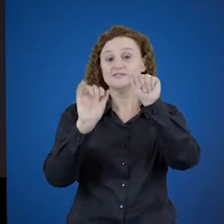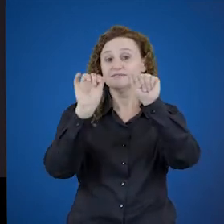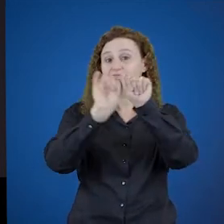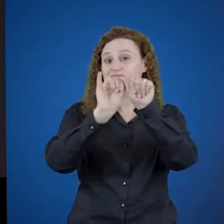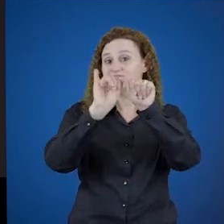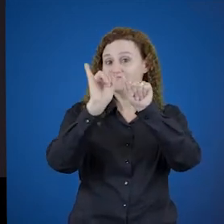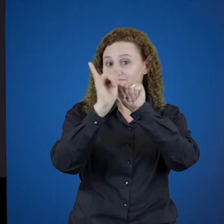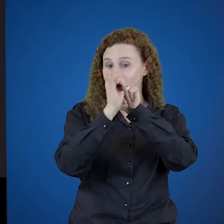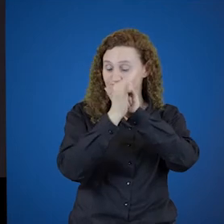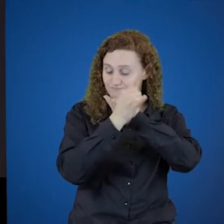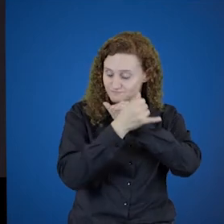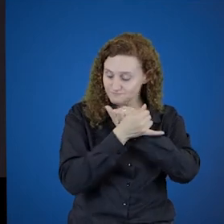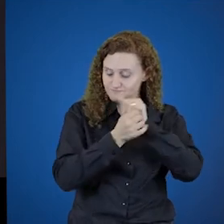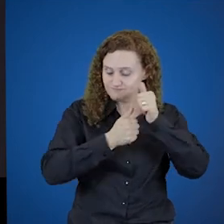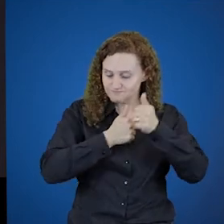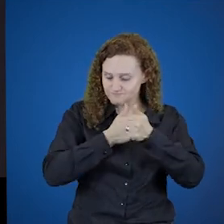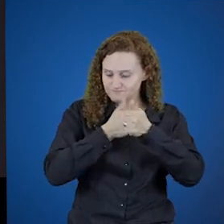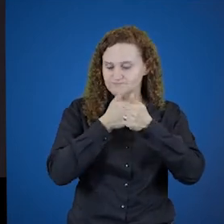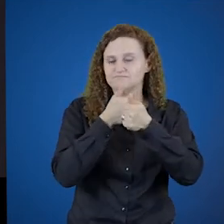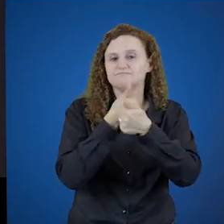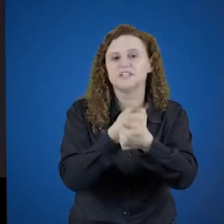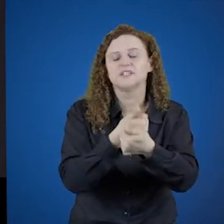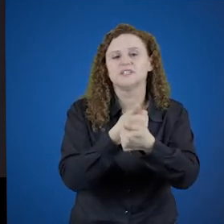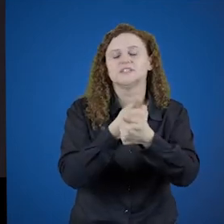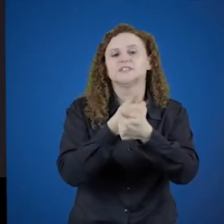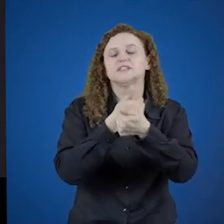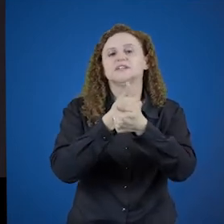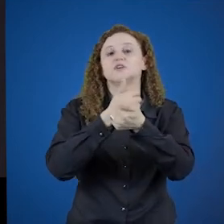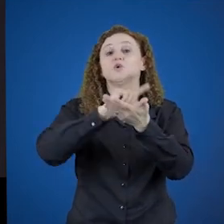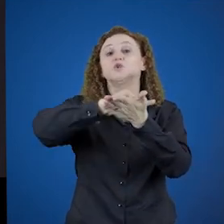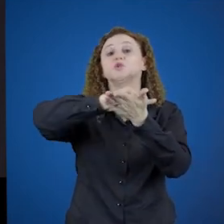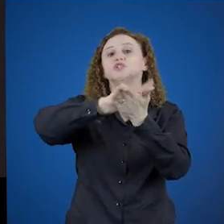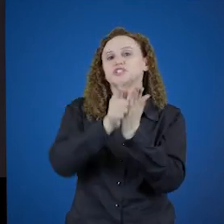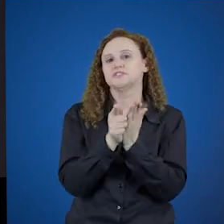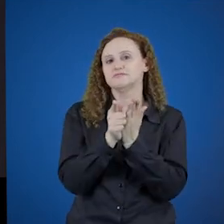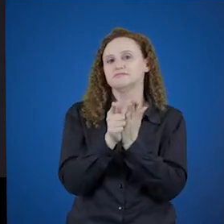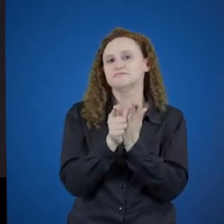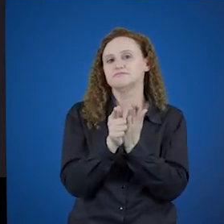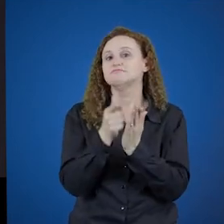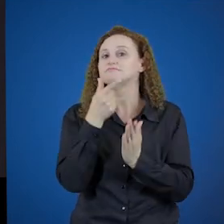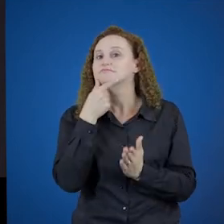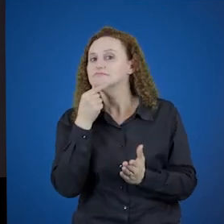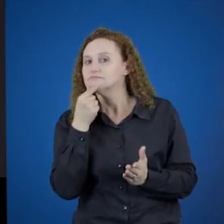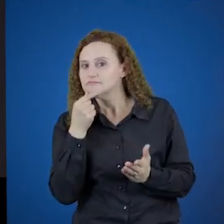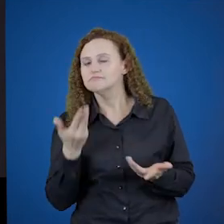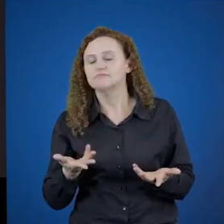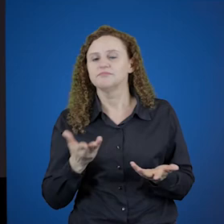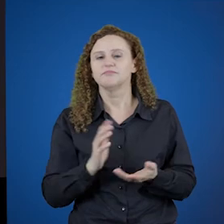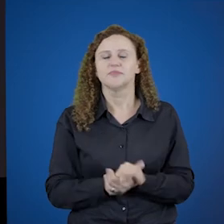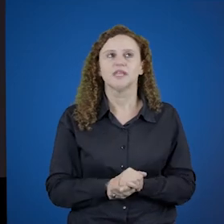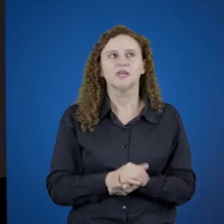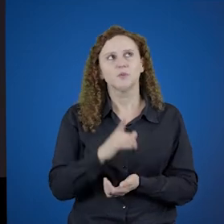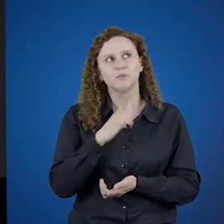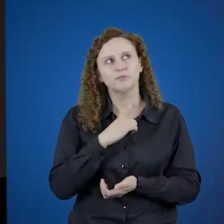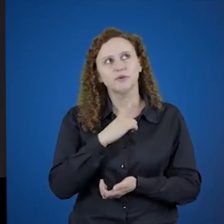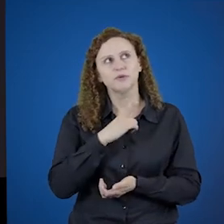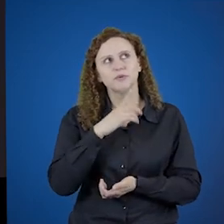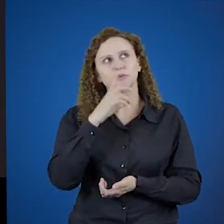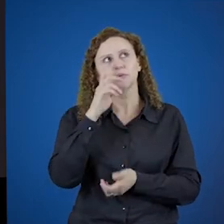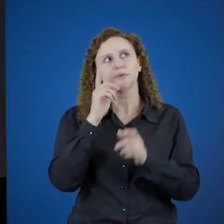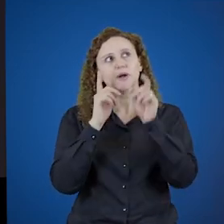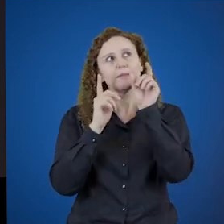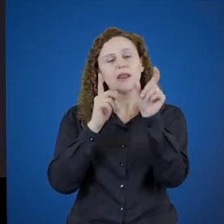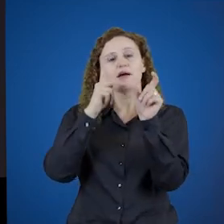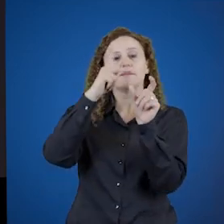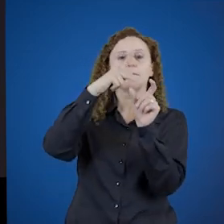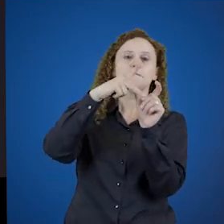acompanha o gênero Portanto o masculino se você tem outra palavra por exemplo